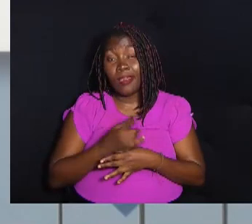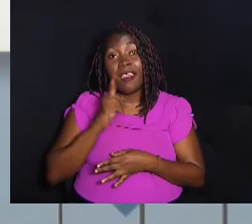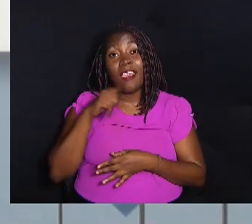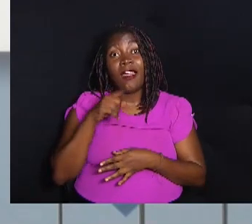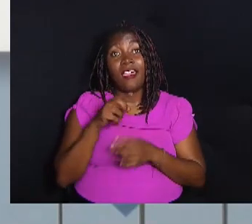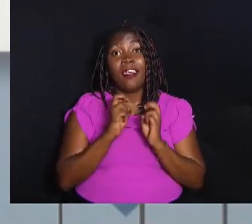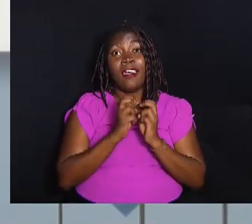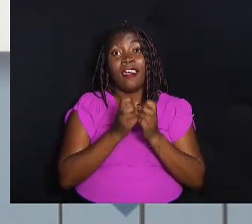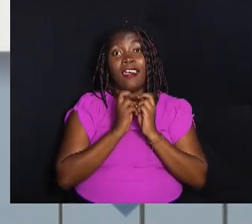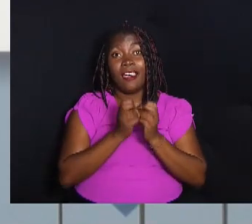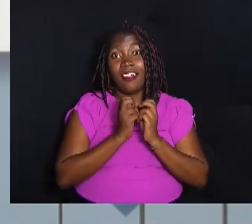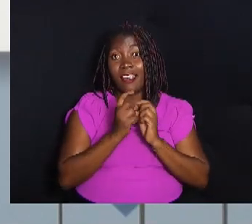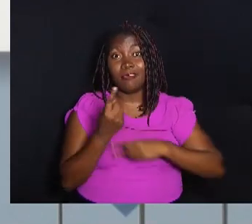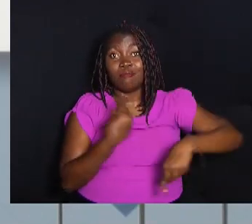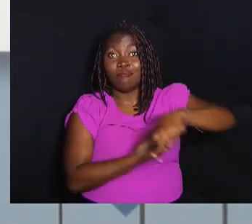intercidades